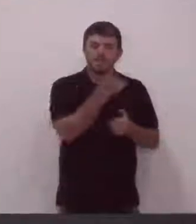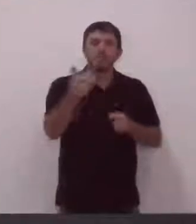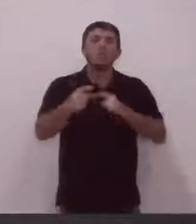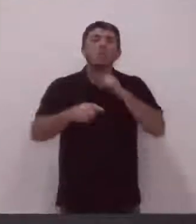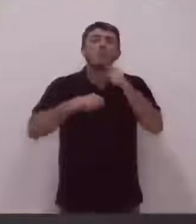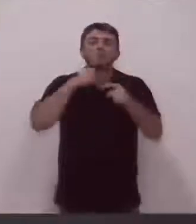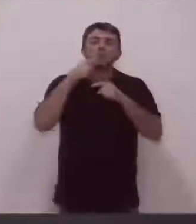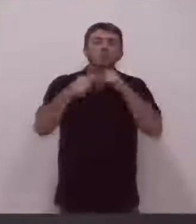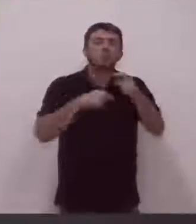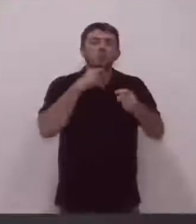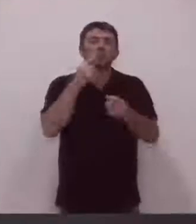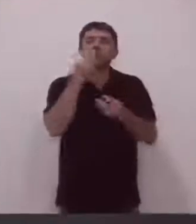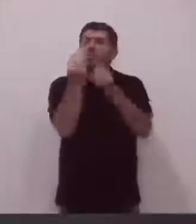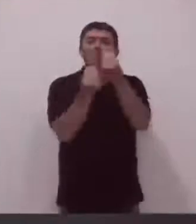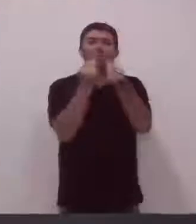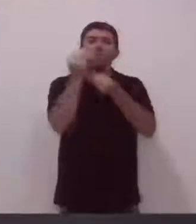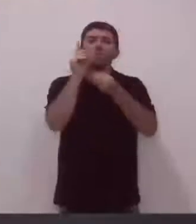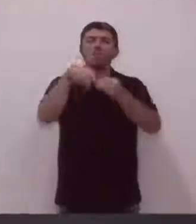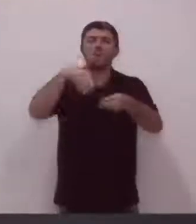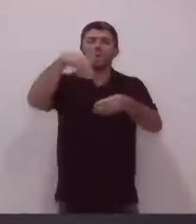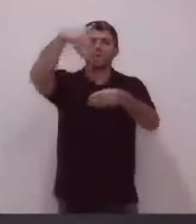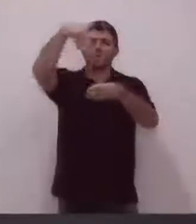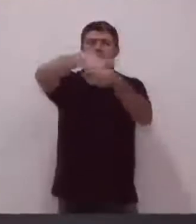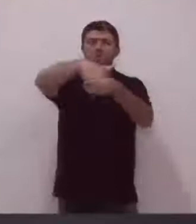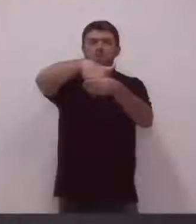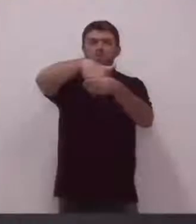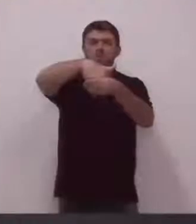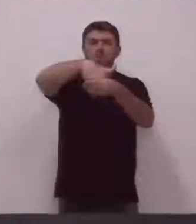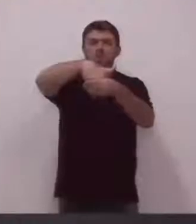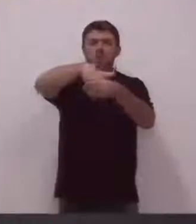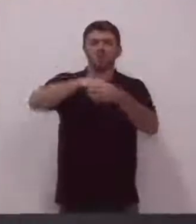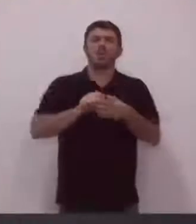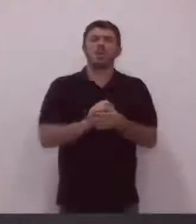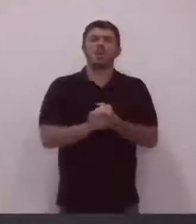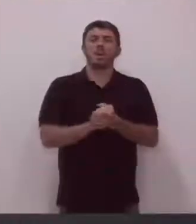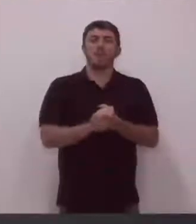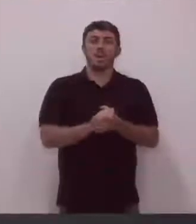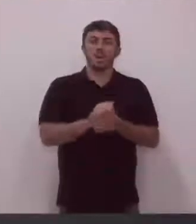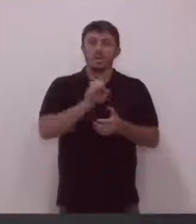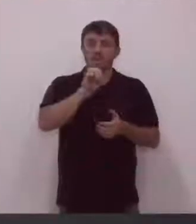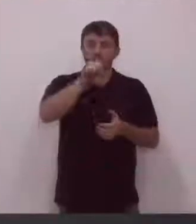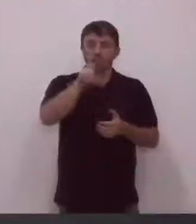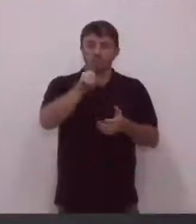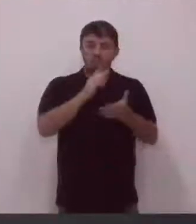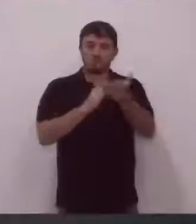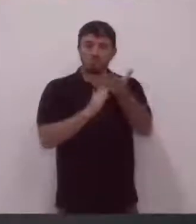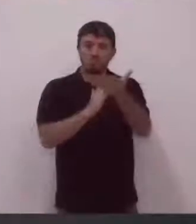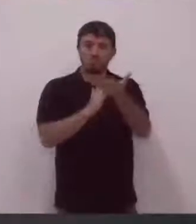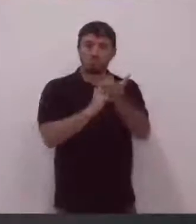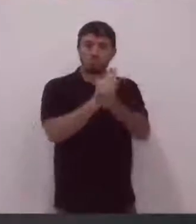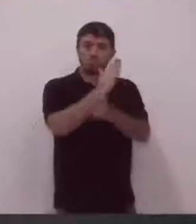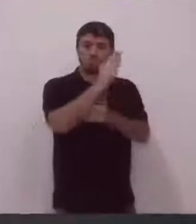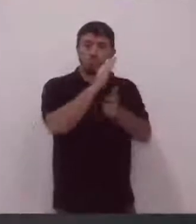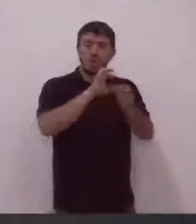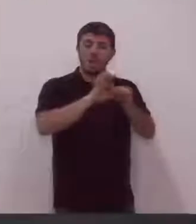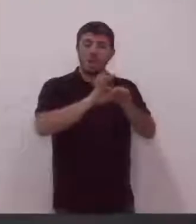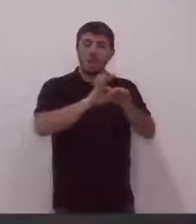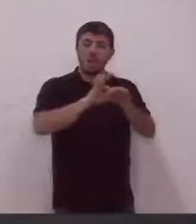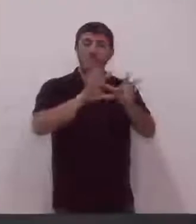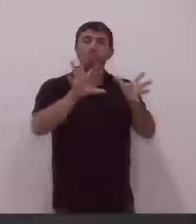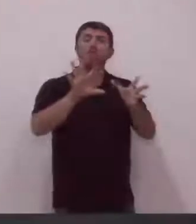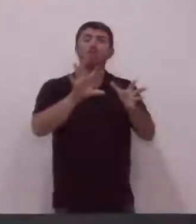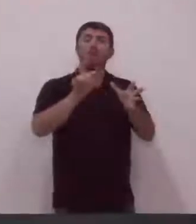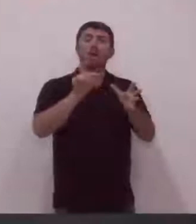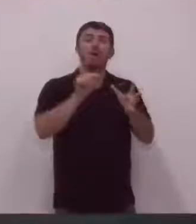votação? Tá. O aprovo vai receber a comissão processante. O